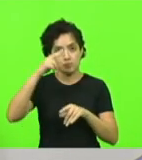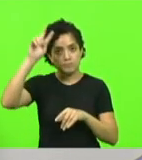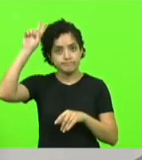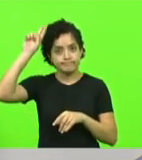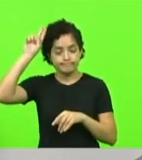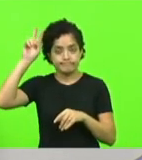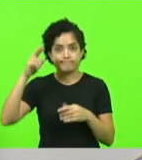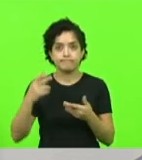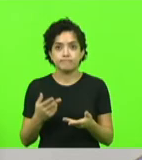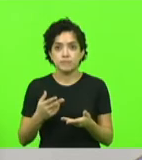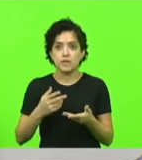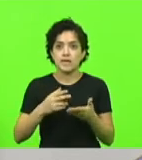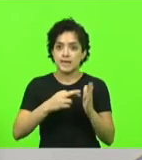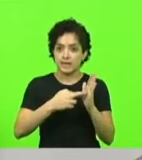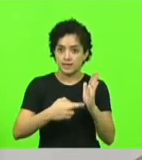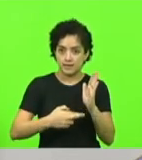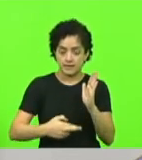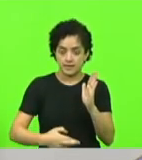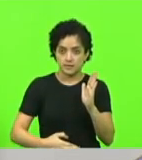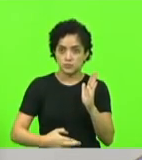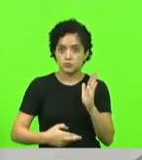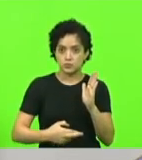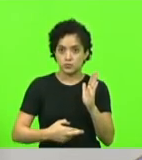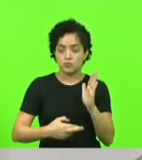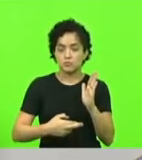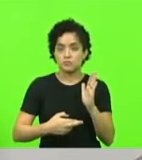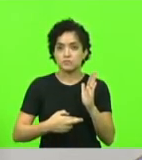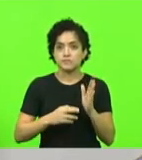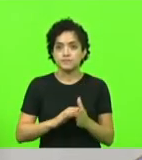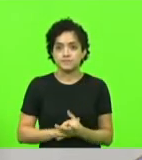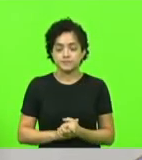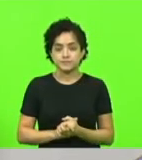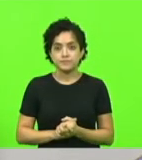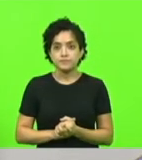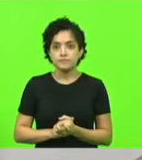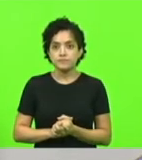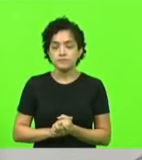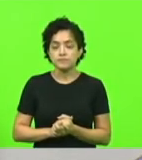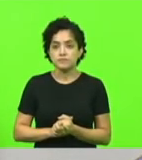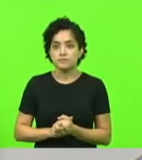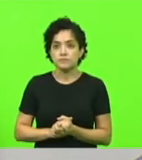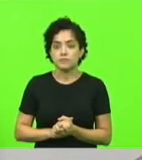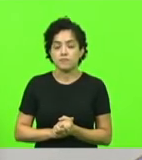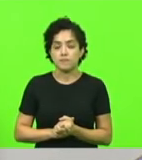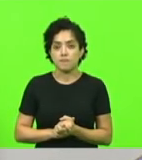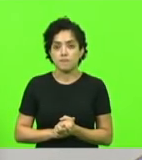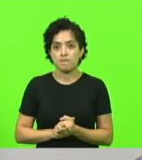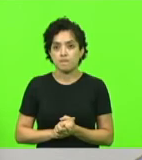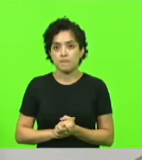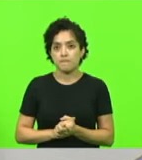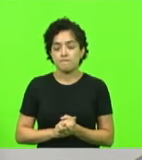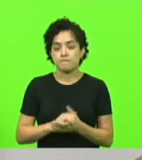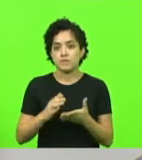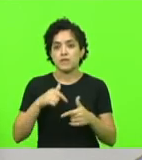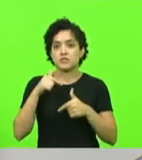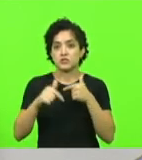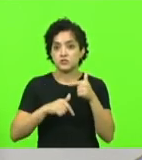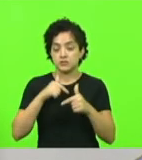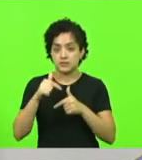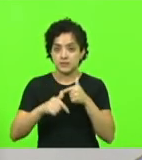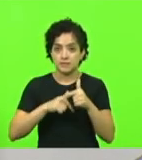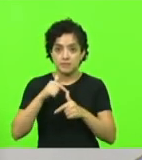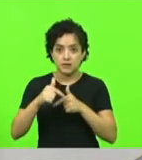Caropreso, relator nesta comissão, relator da matéria, nós trabalhamos muito